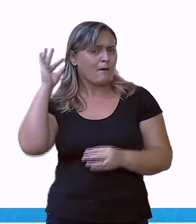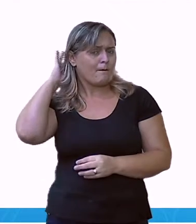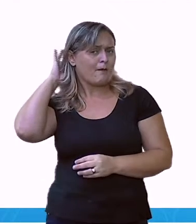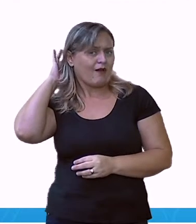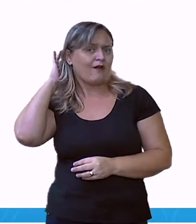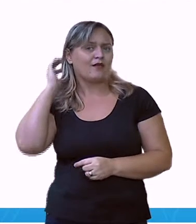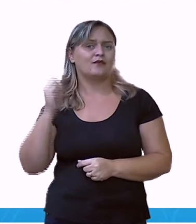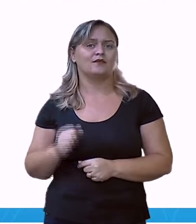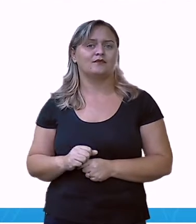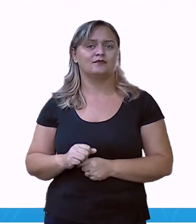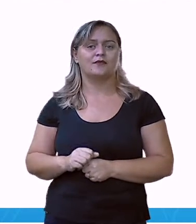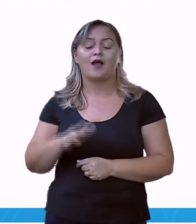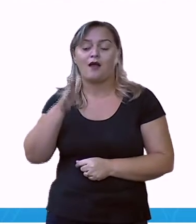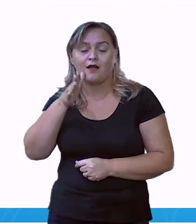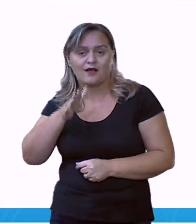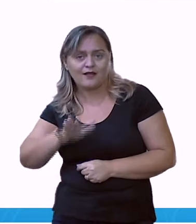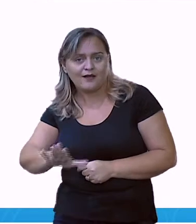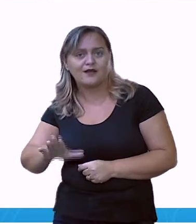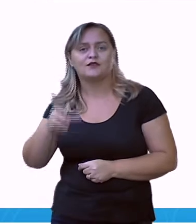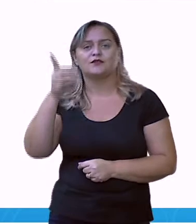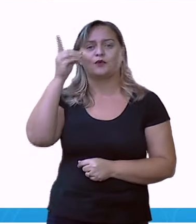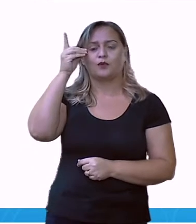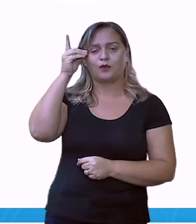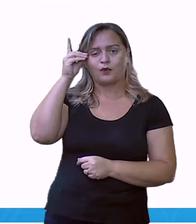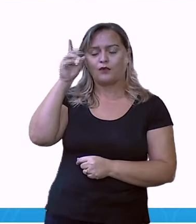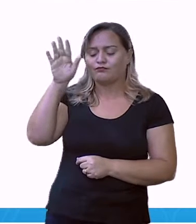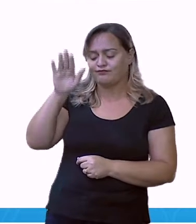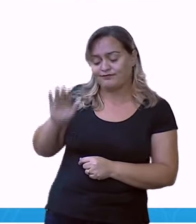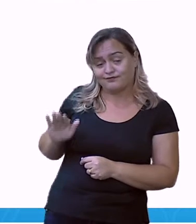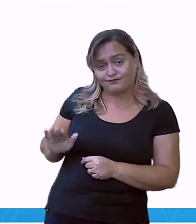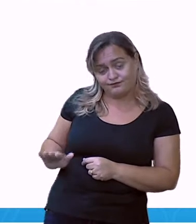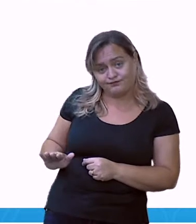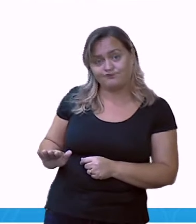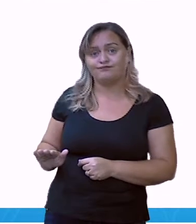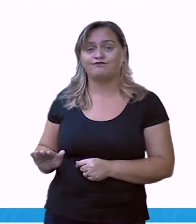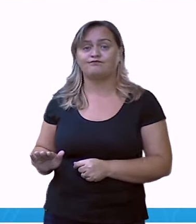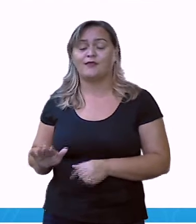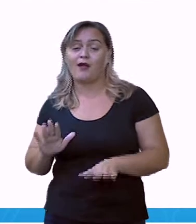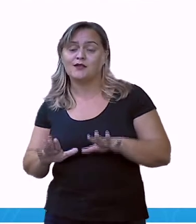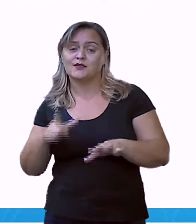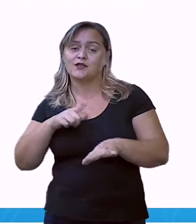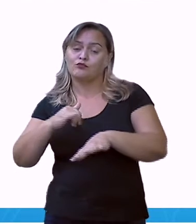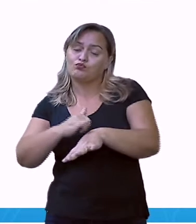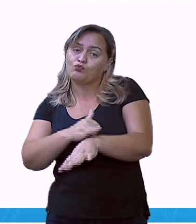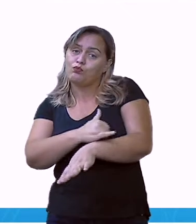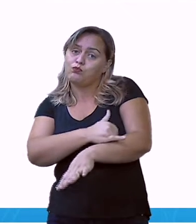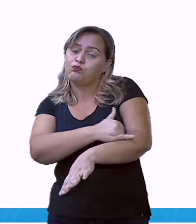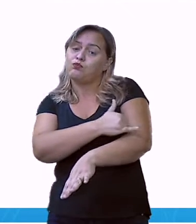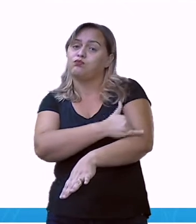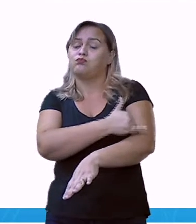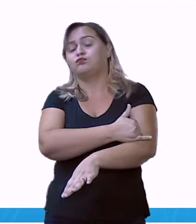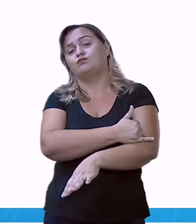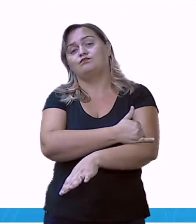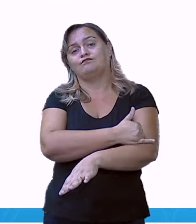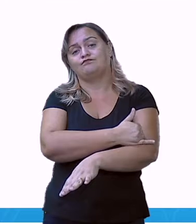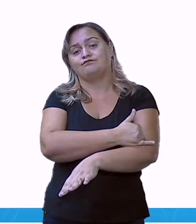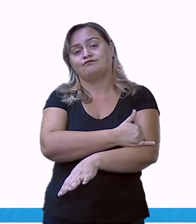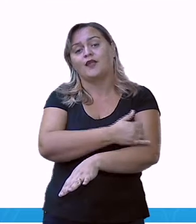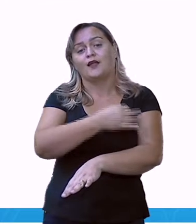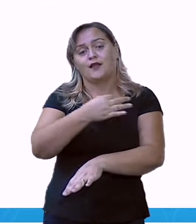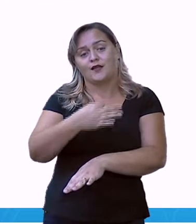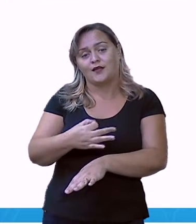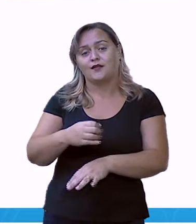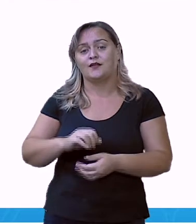crescer muito. Tem tendência a serem obesos e terem doenças endócrinas, como diabetes, problema de